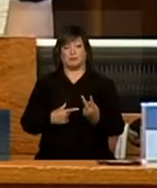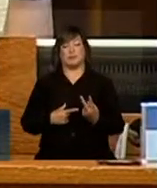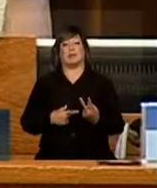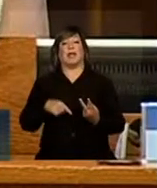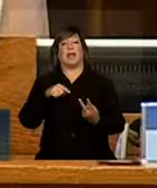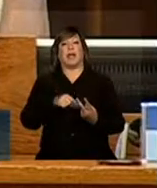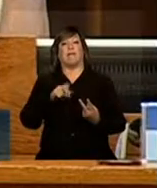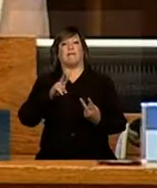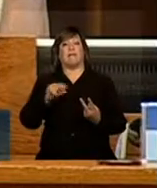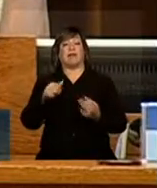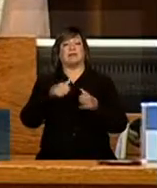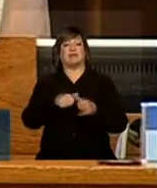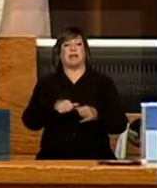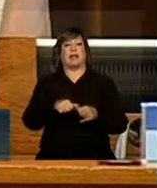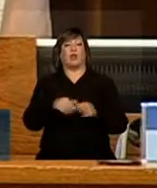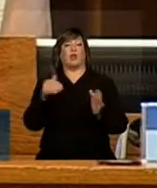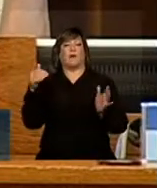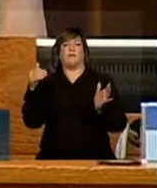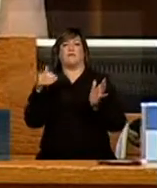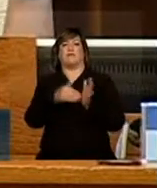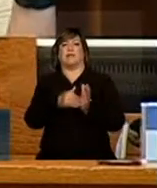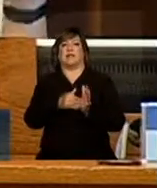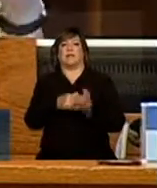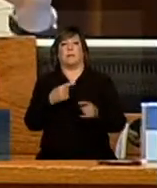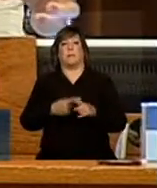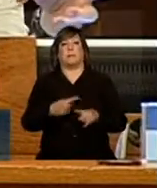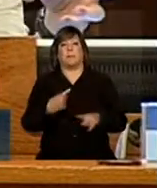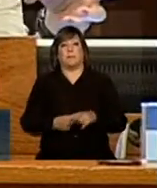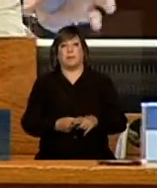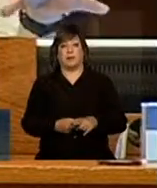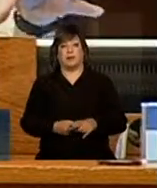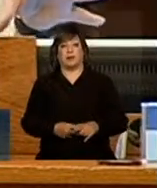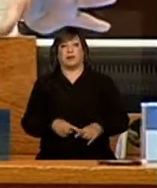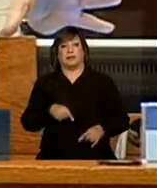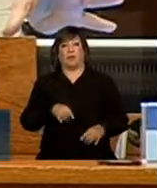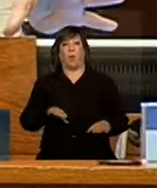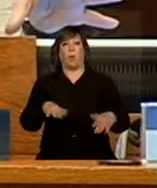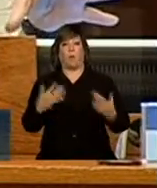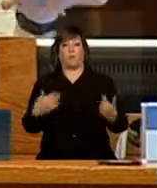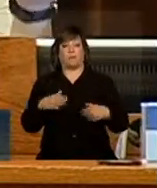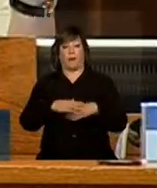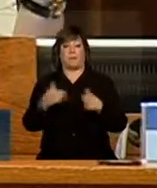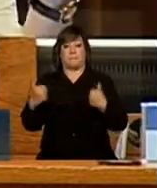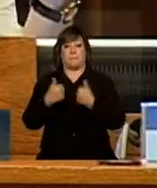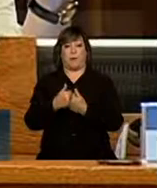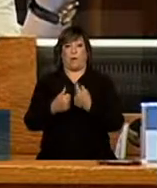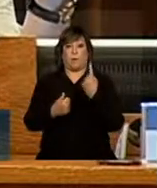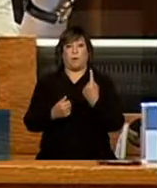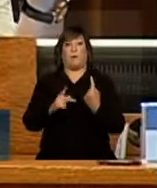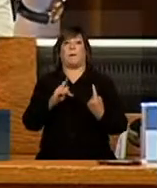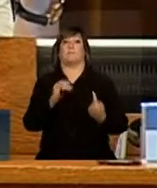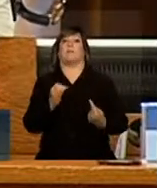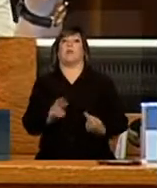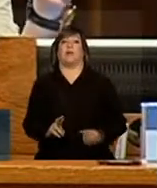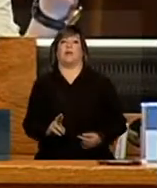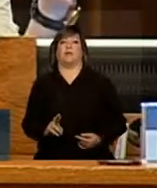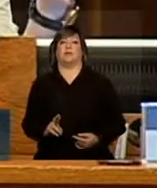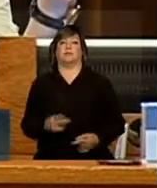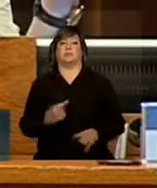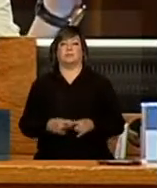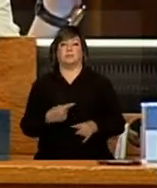ele vai estar lá no final do ranking. Porque quanto mais próximo de 1, pior. Países como Serra Leoa,